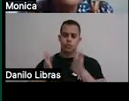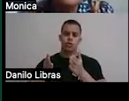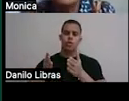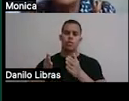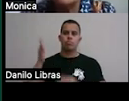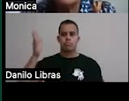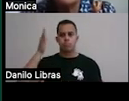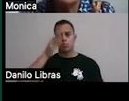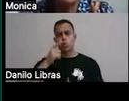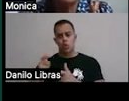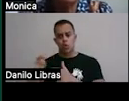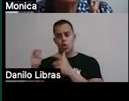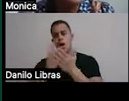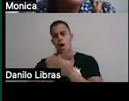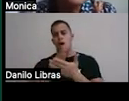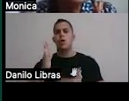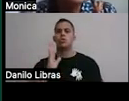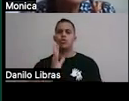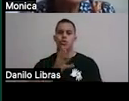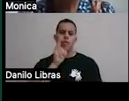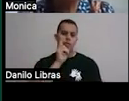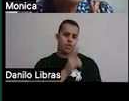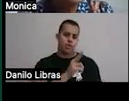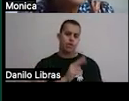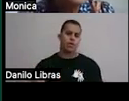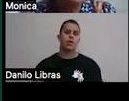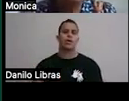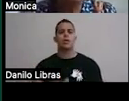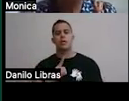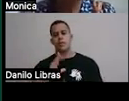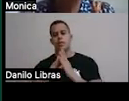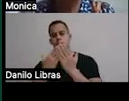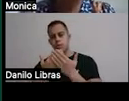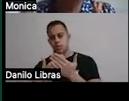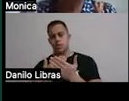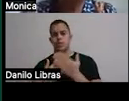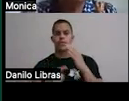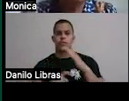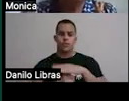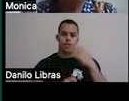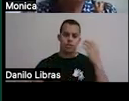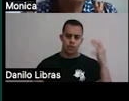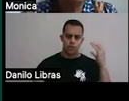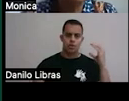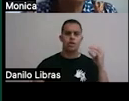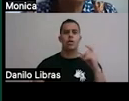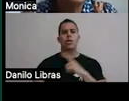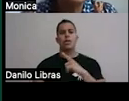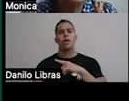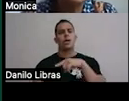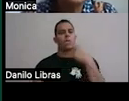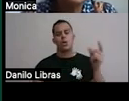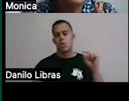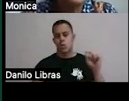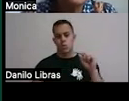talvez algum de vocês já viu. Aí vai a escola, as feiras de ciência, esse foi aqui no museu